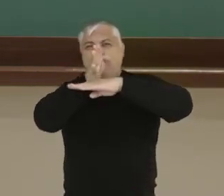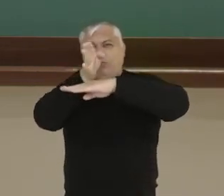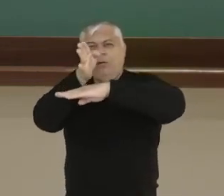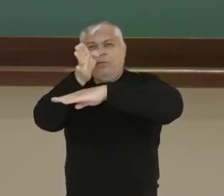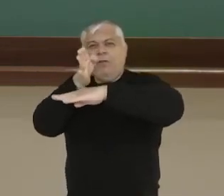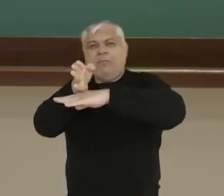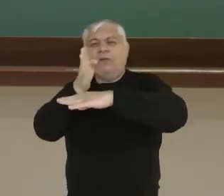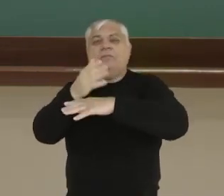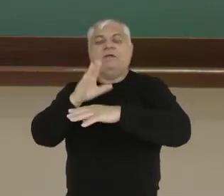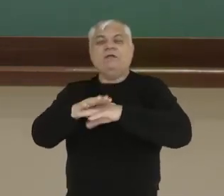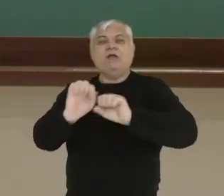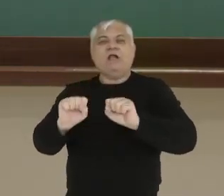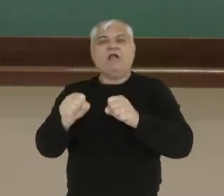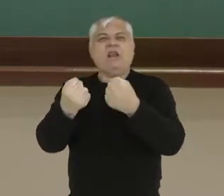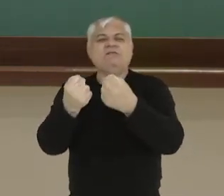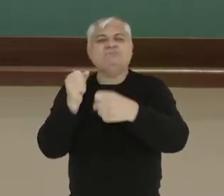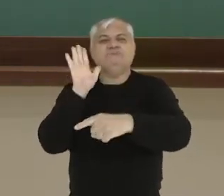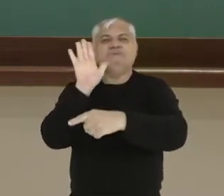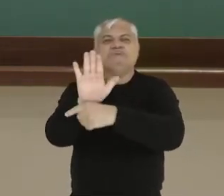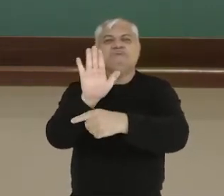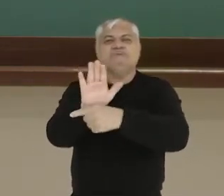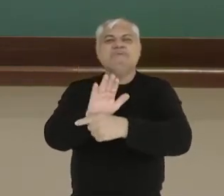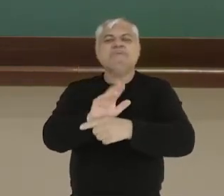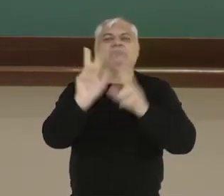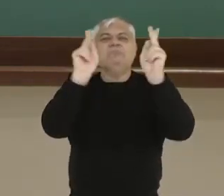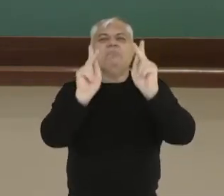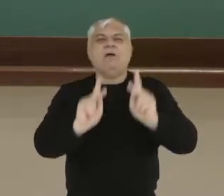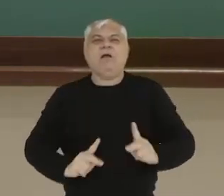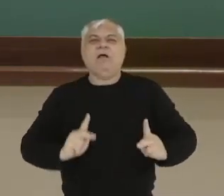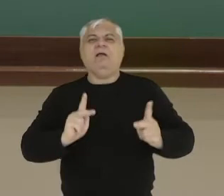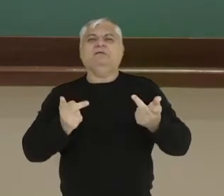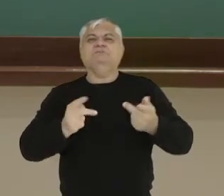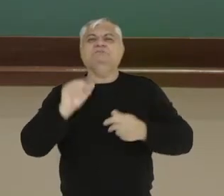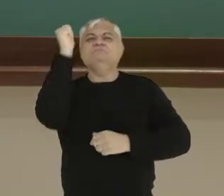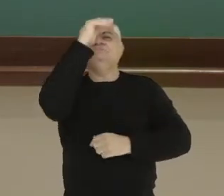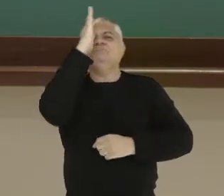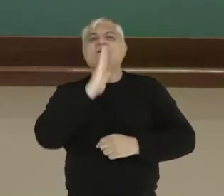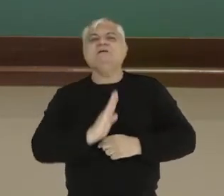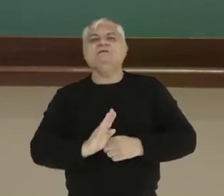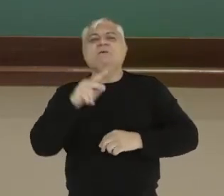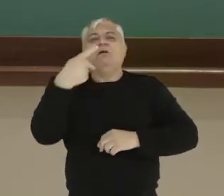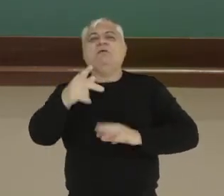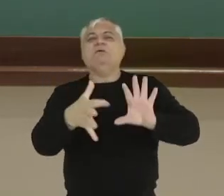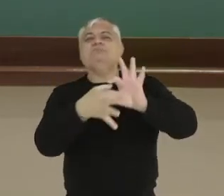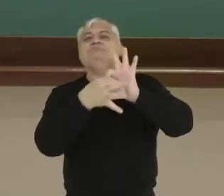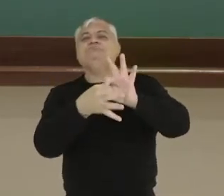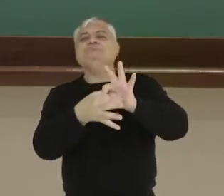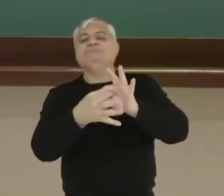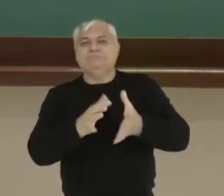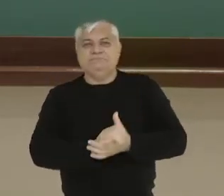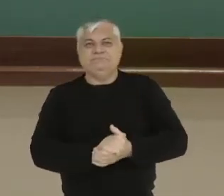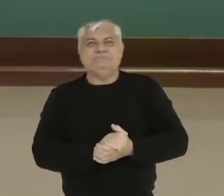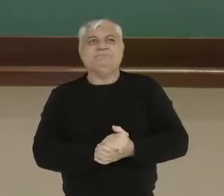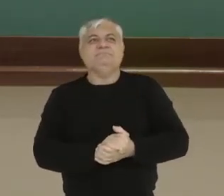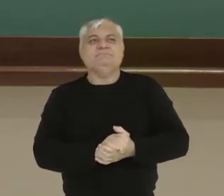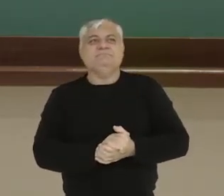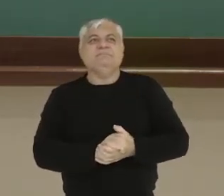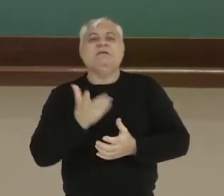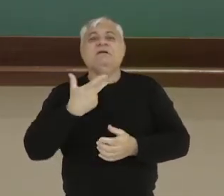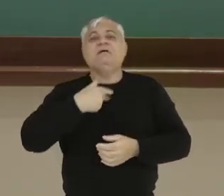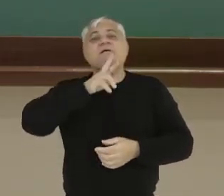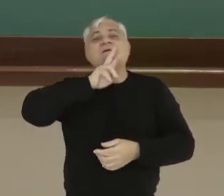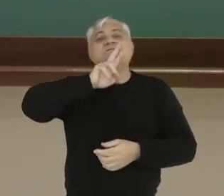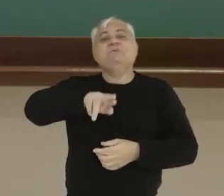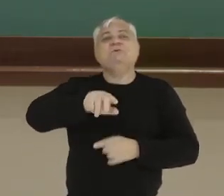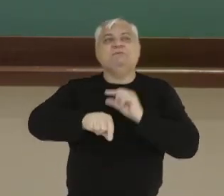atuou para a garantia, né, da manutenção da ordem e da unidade territorial do Brasil. E eu trago aqui